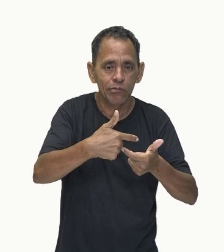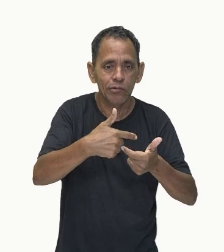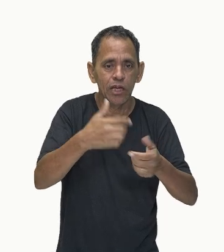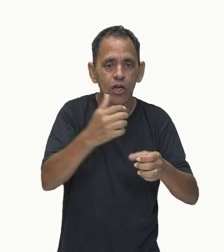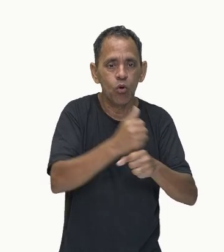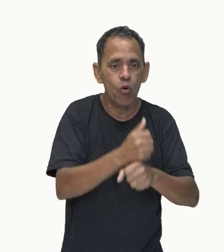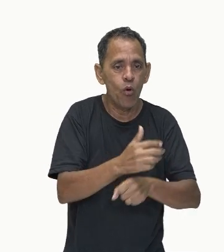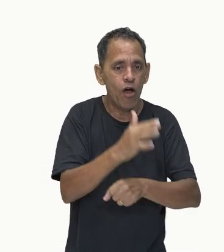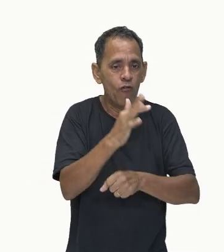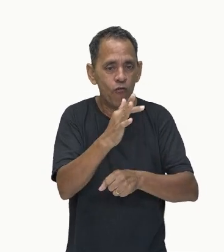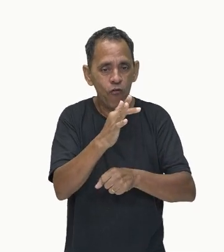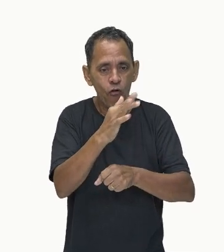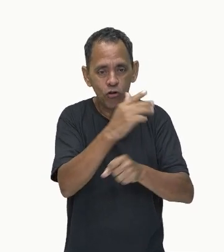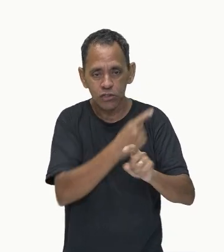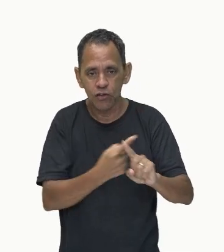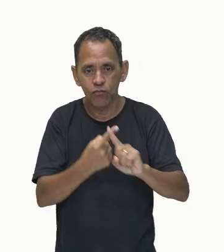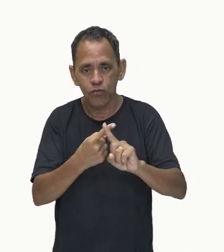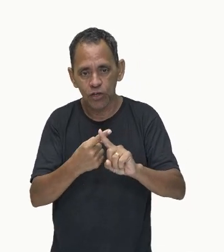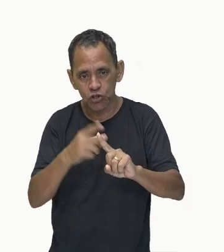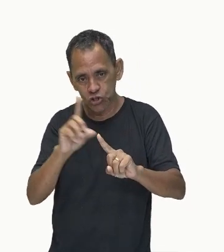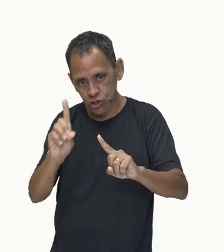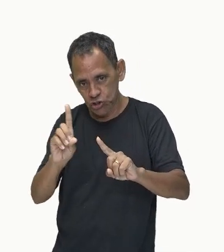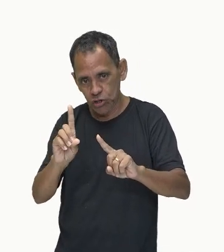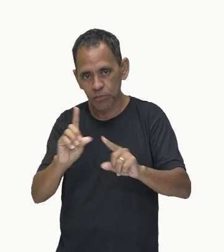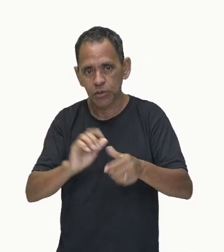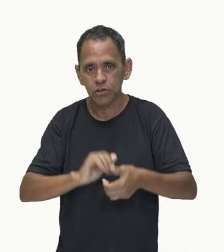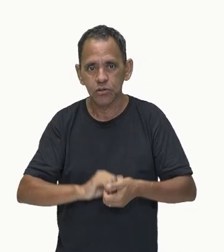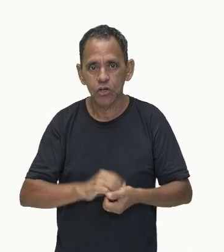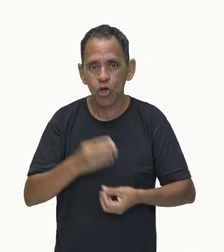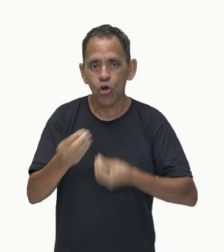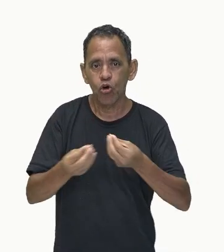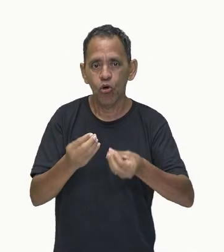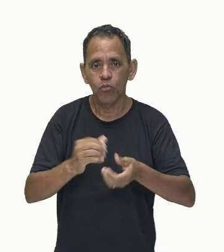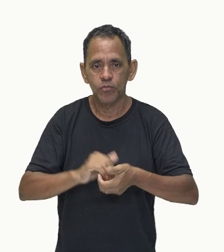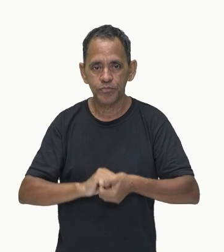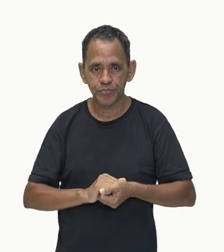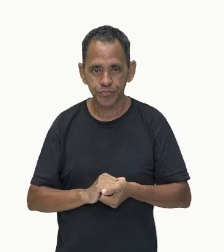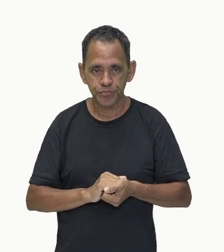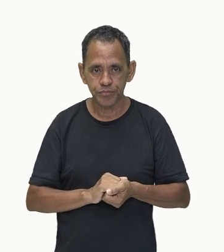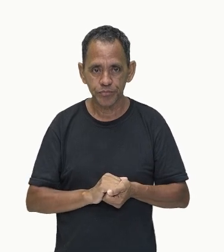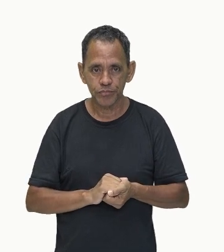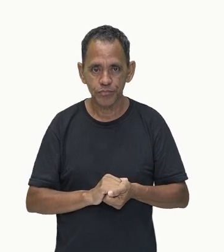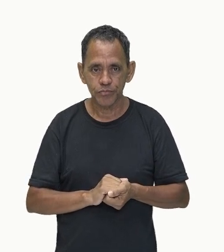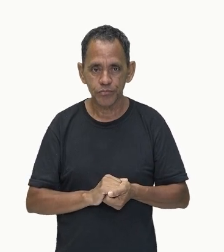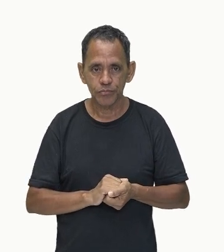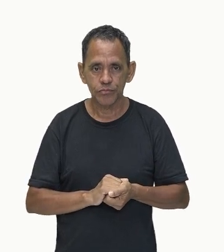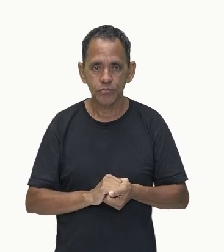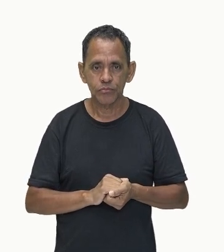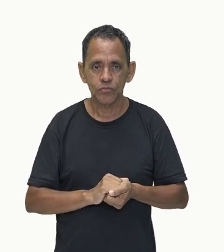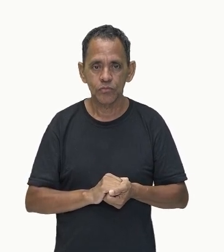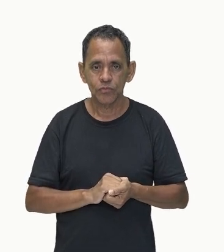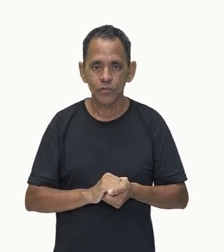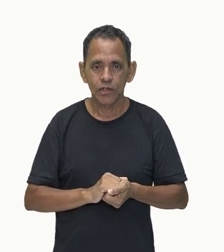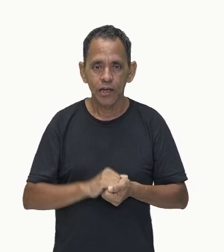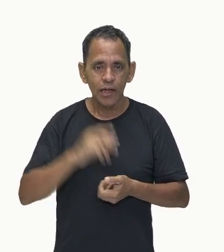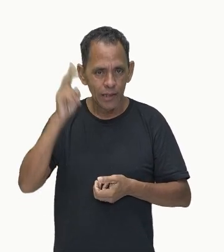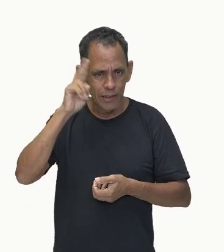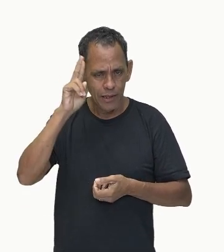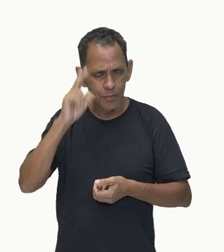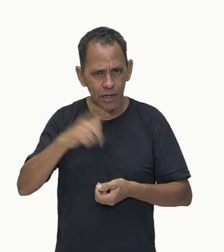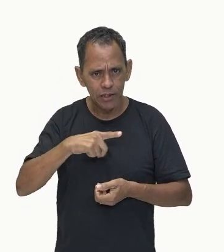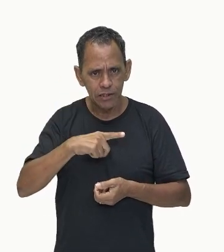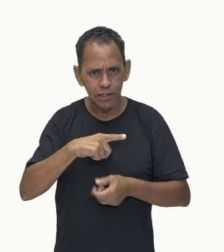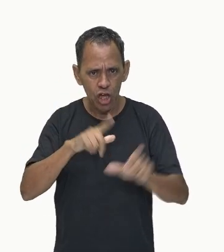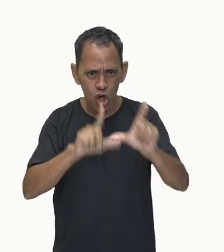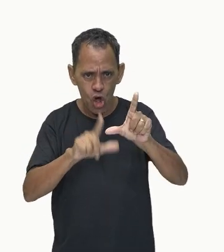né? E uma força constante, né? A força não foi variável aí nesse caso. E aí, nessas grandezas que nós estamos